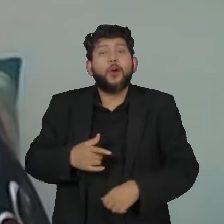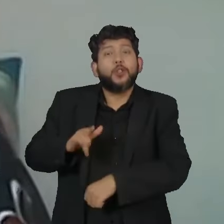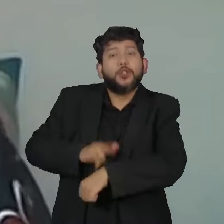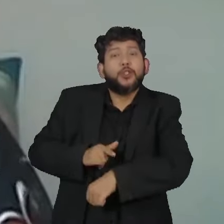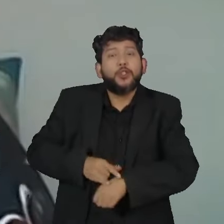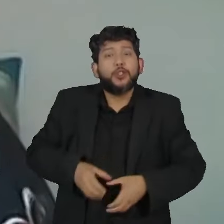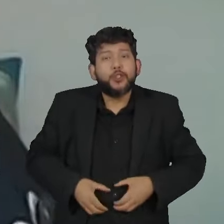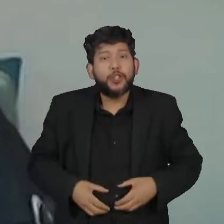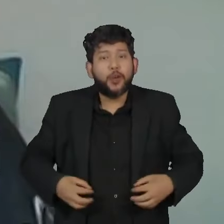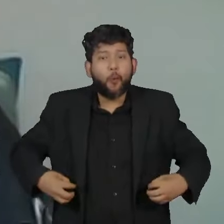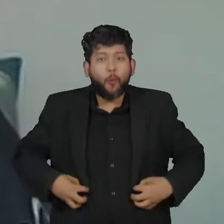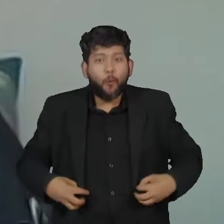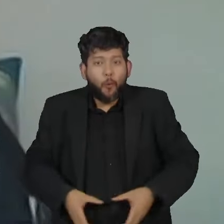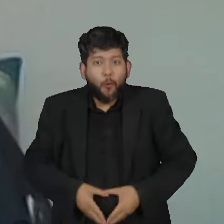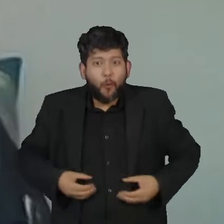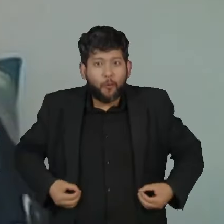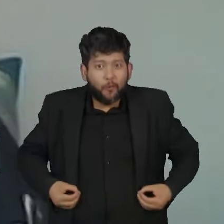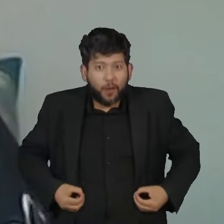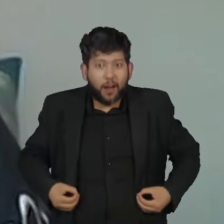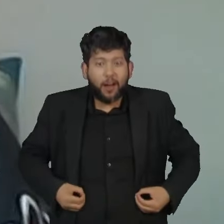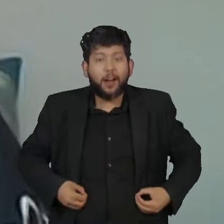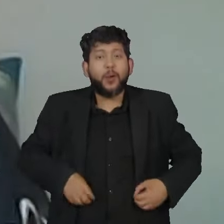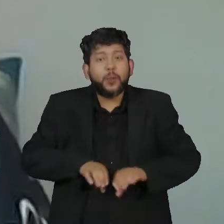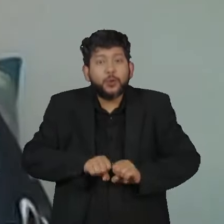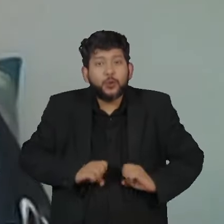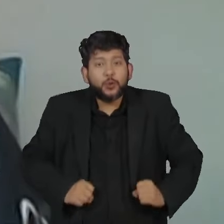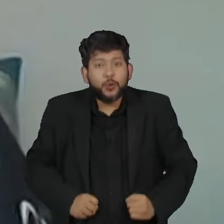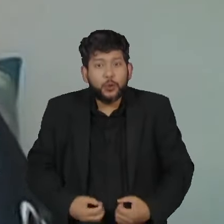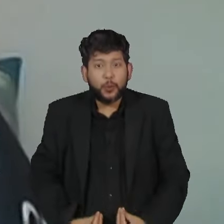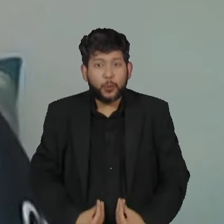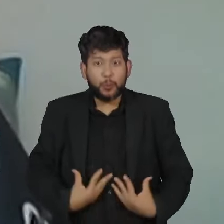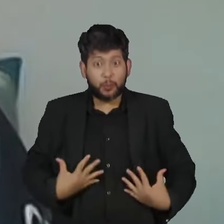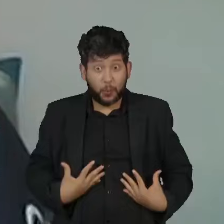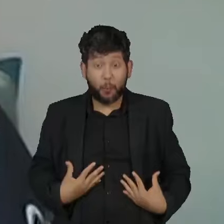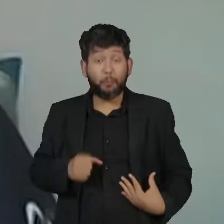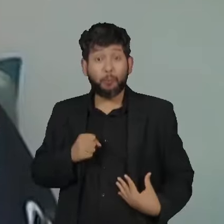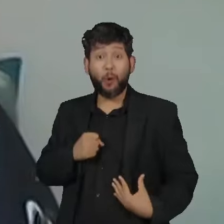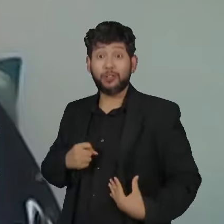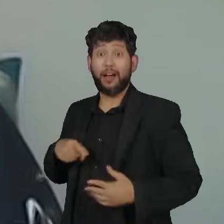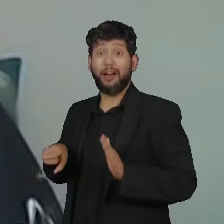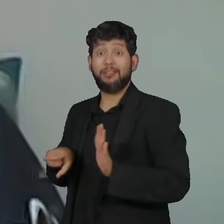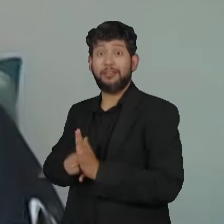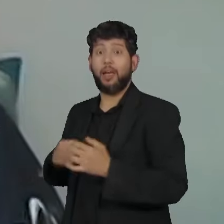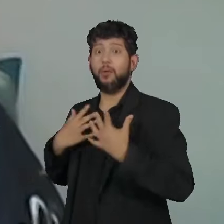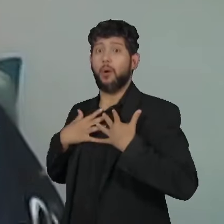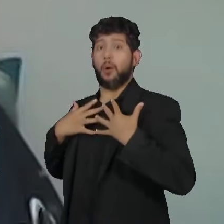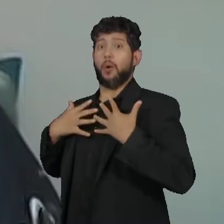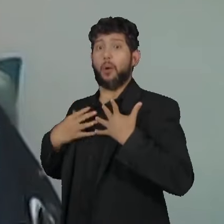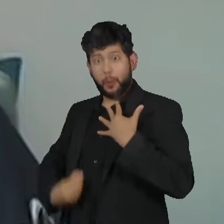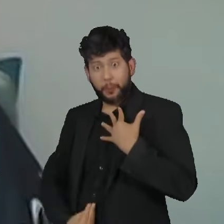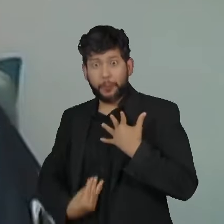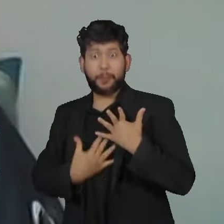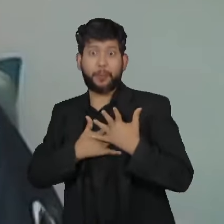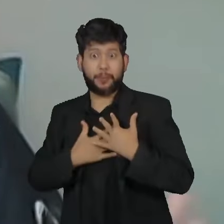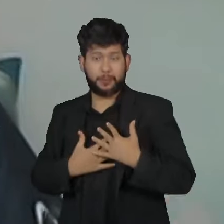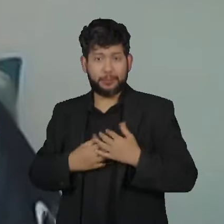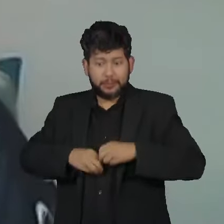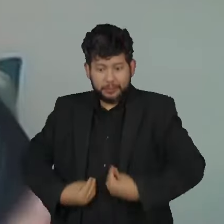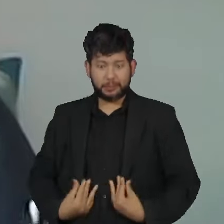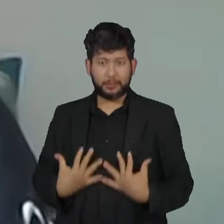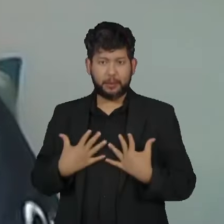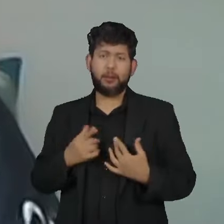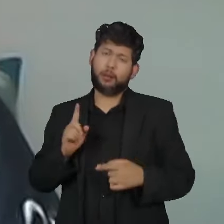nos ovários, no intestino, pode aparecer até no aparelho respiratório. A doença é antiga,